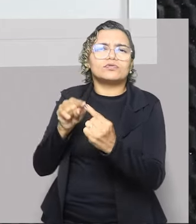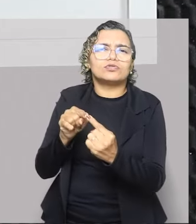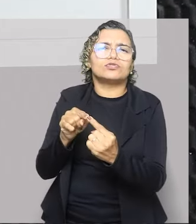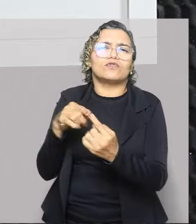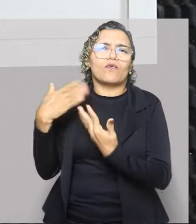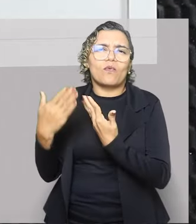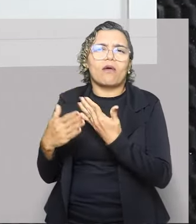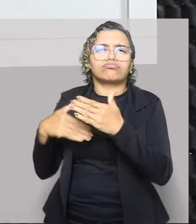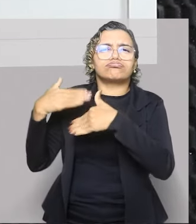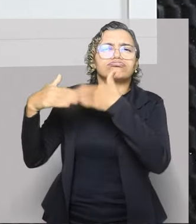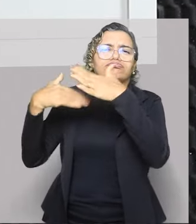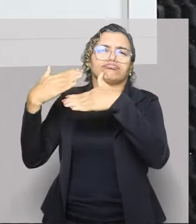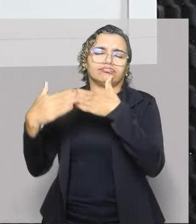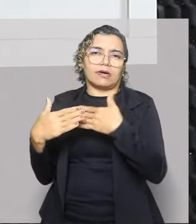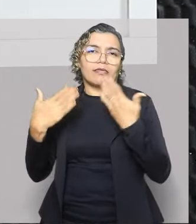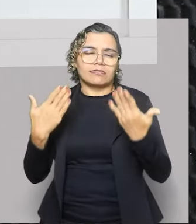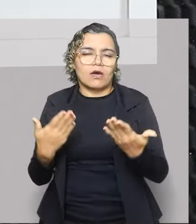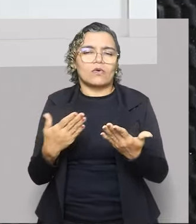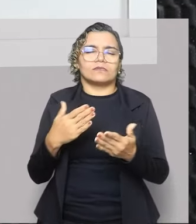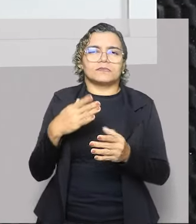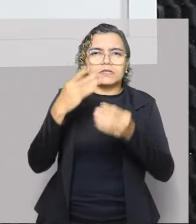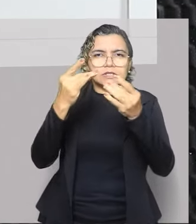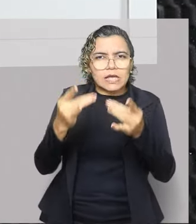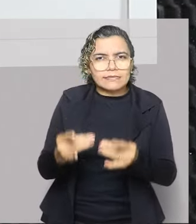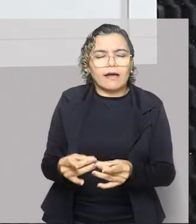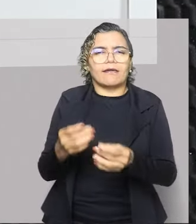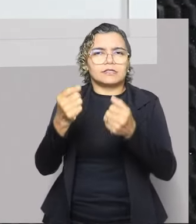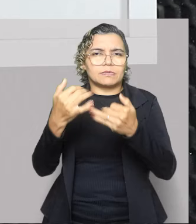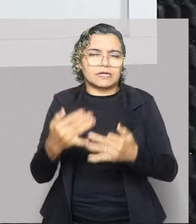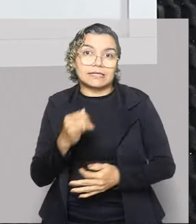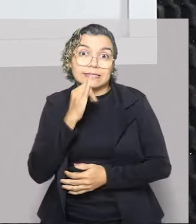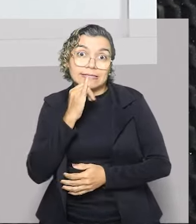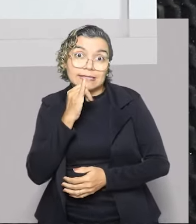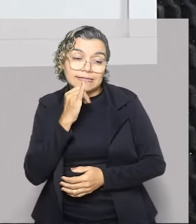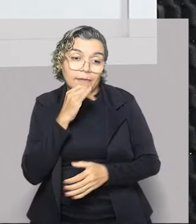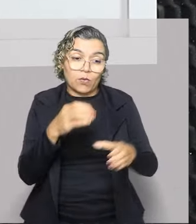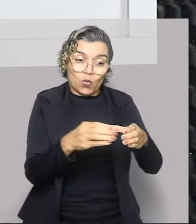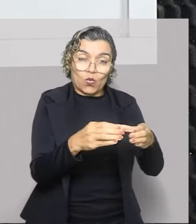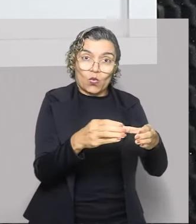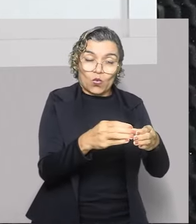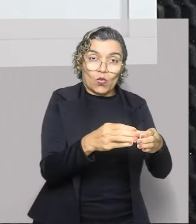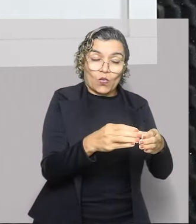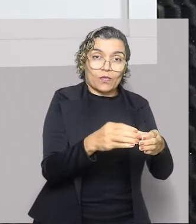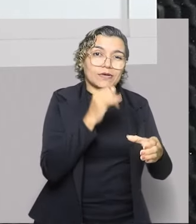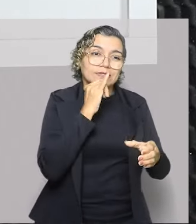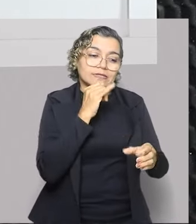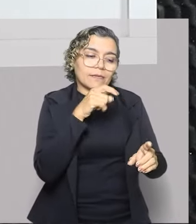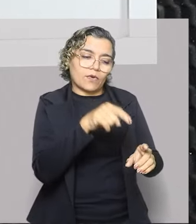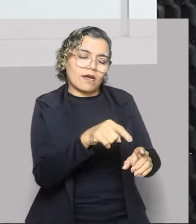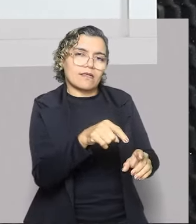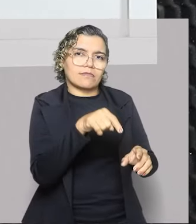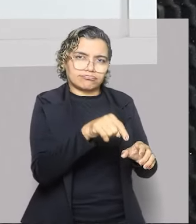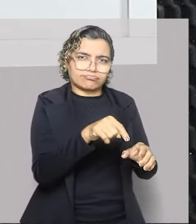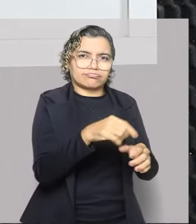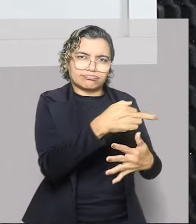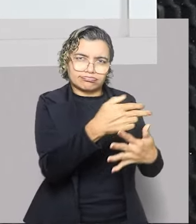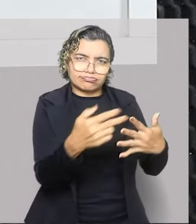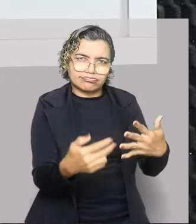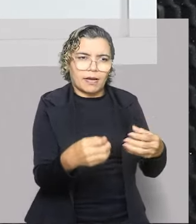ali essa esse conceito de espécie colocando ó esse organismo Ele tá perto daquele esses dois eles